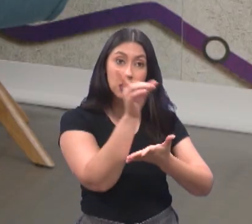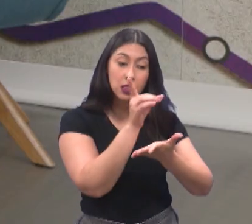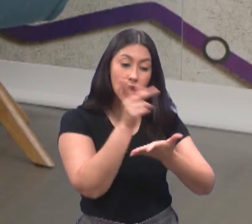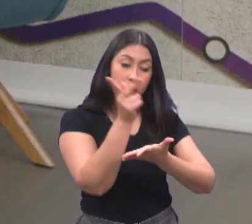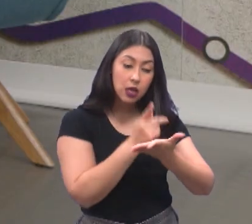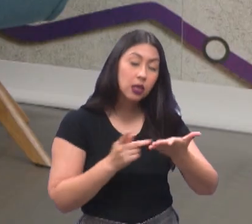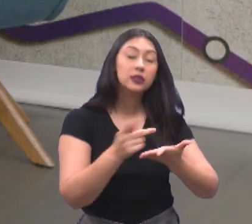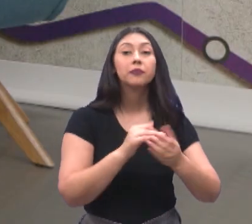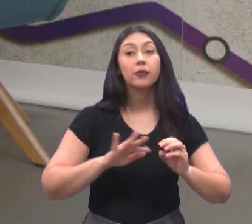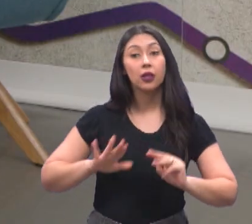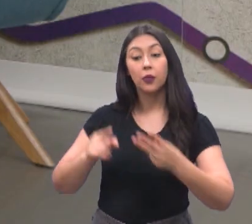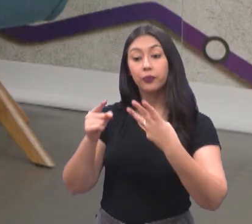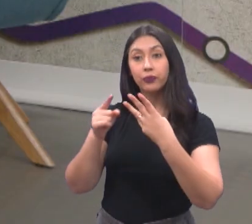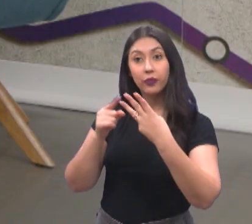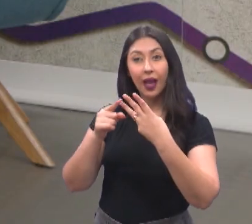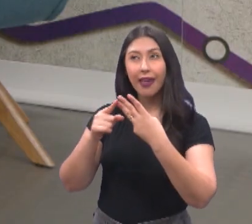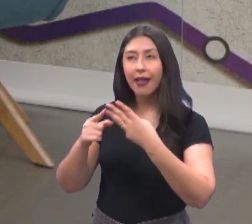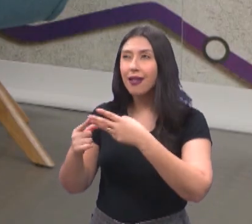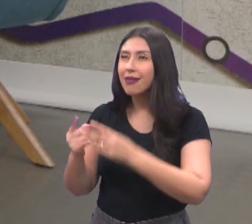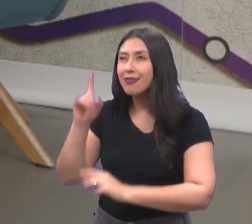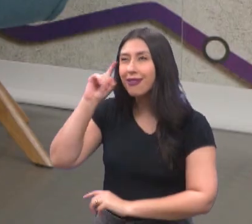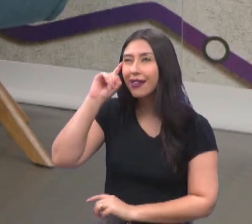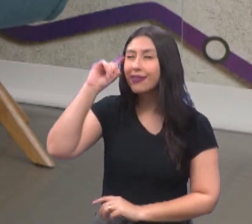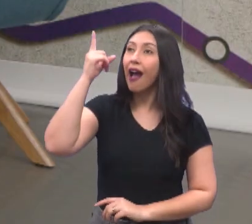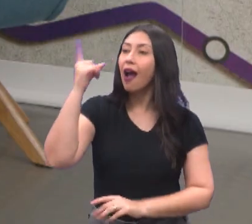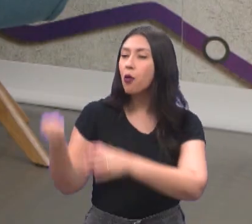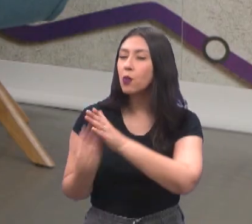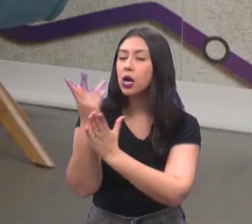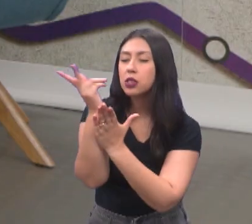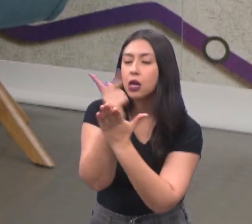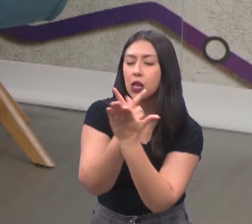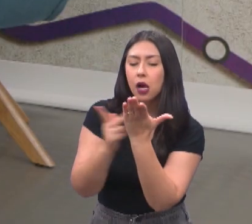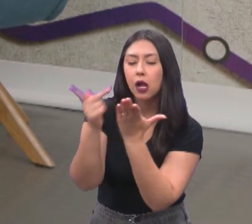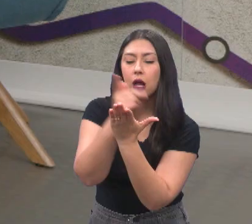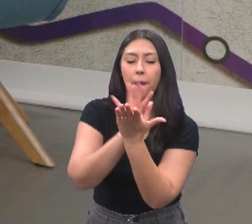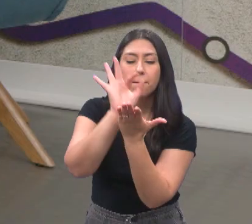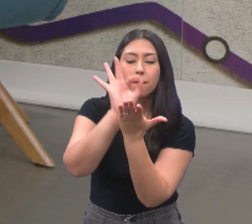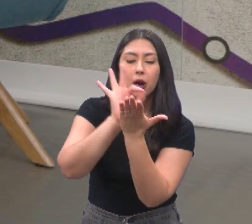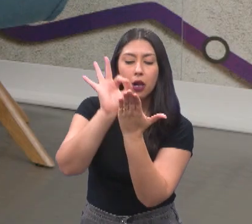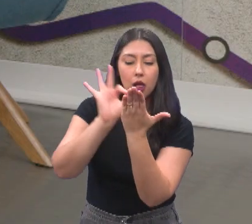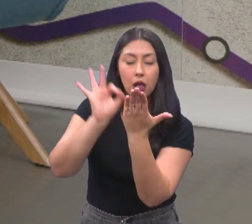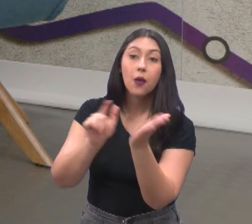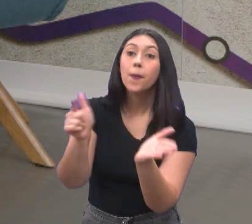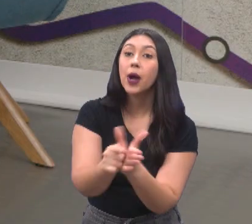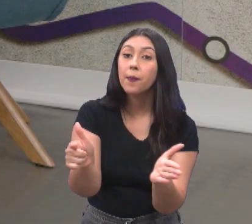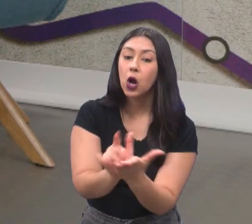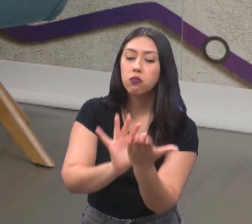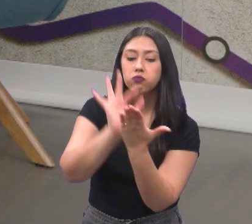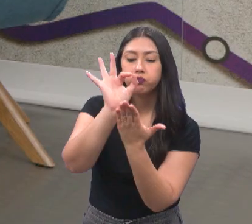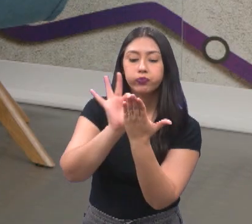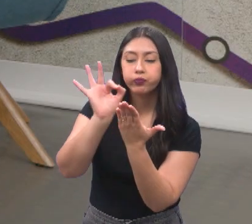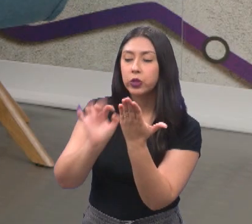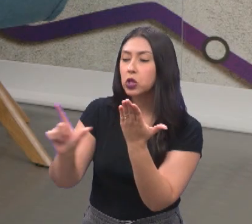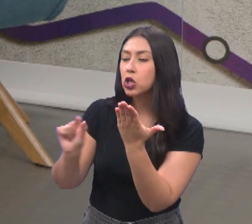O designer é aquela pessoa que tem a criação, o poder do desenho mesmo, de passar tudo para o papel, colocar as